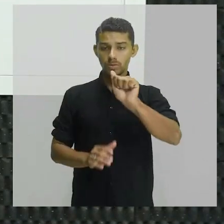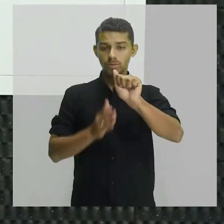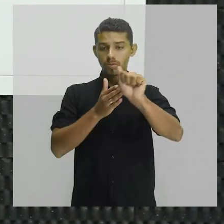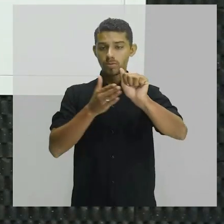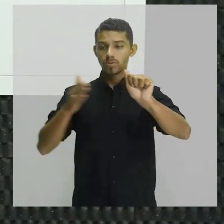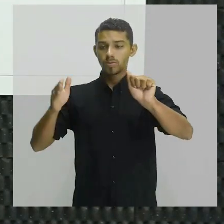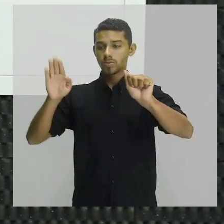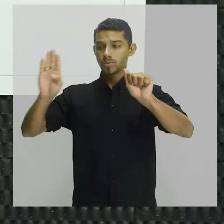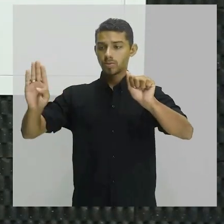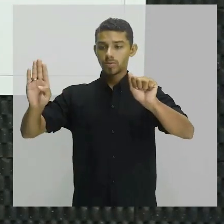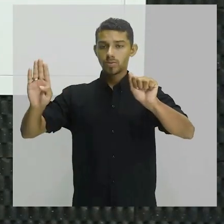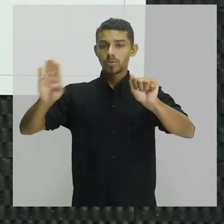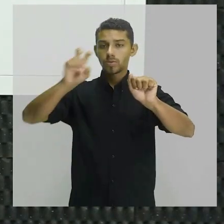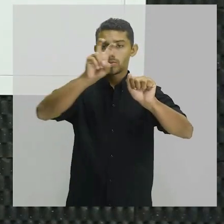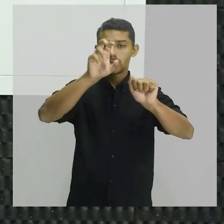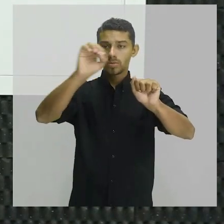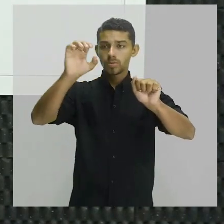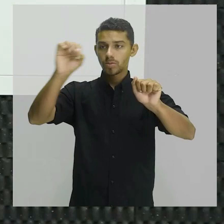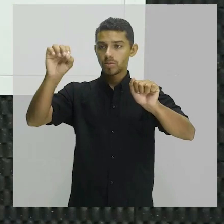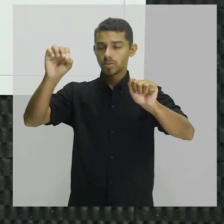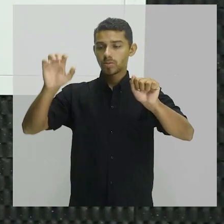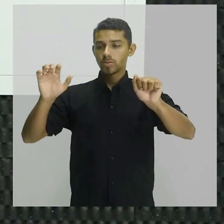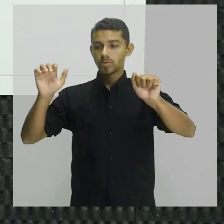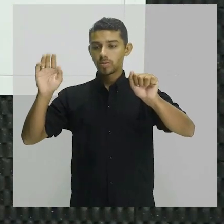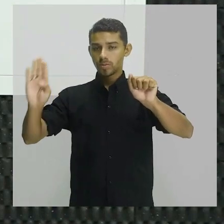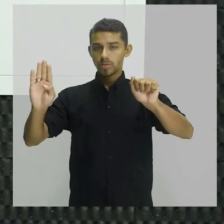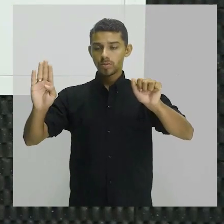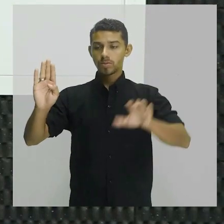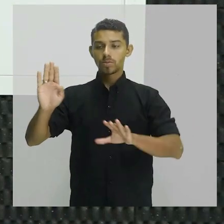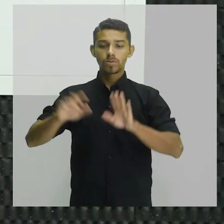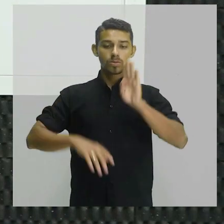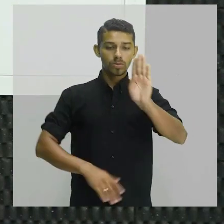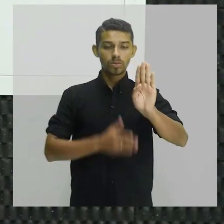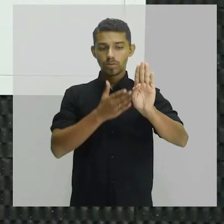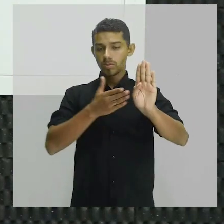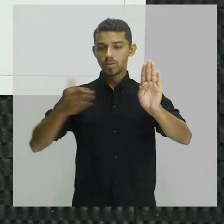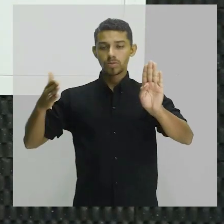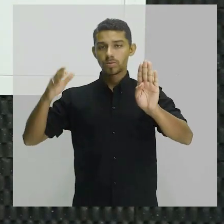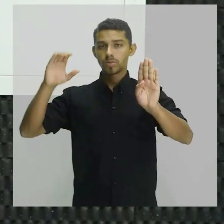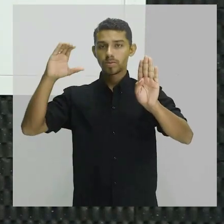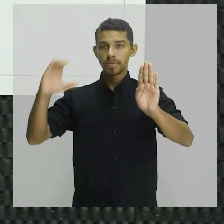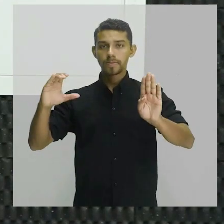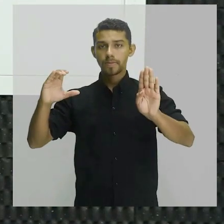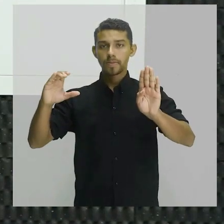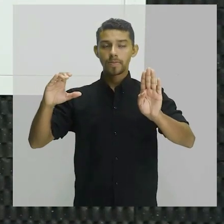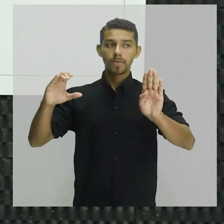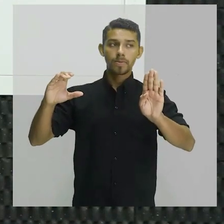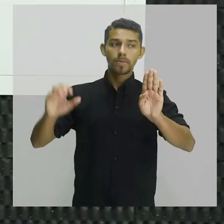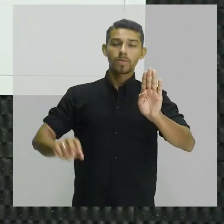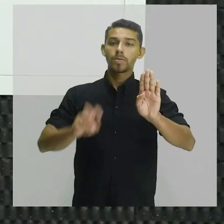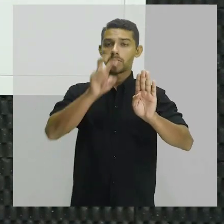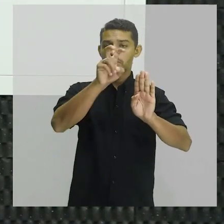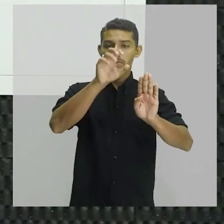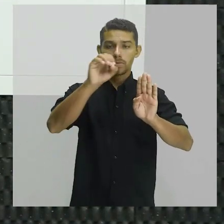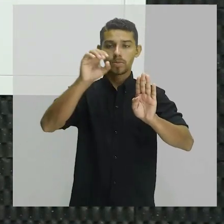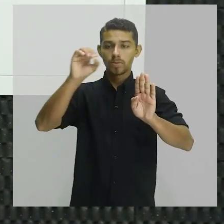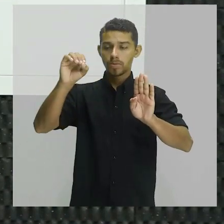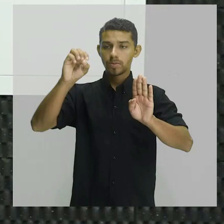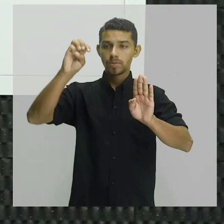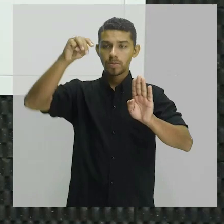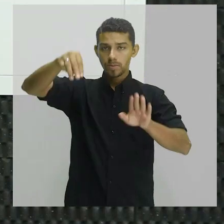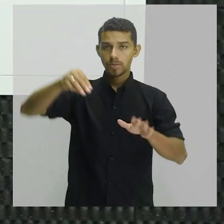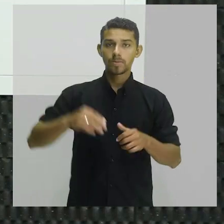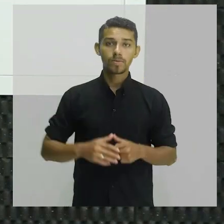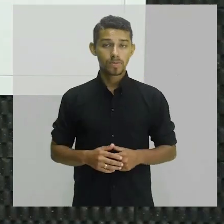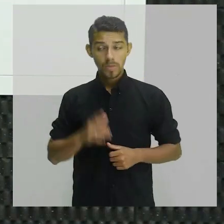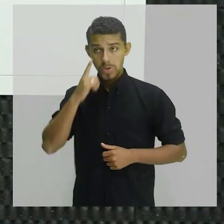O e o A, nós temos aqui, ó, 500 metros, entre o A e o B,